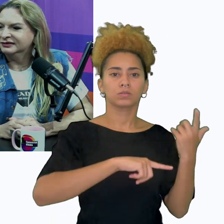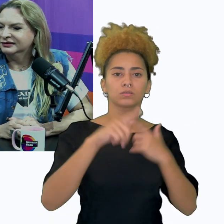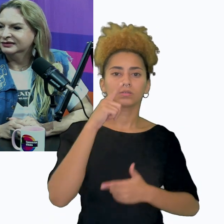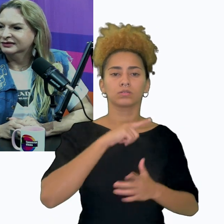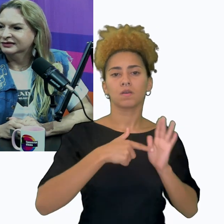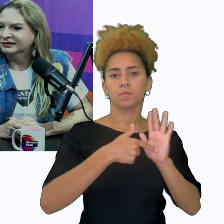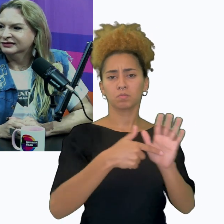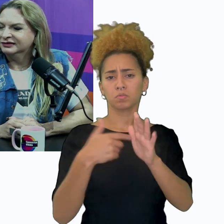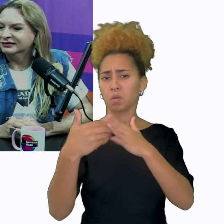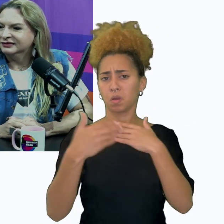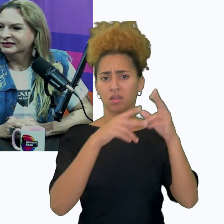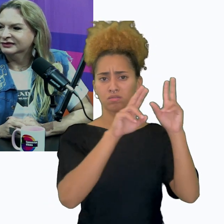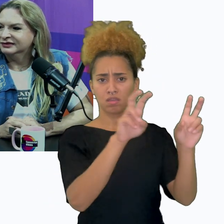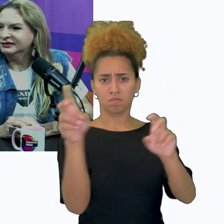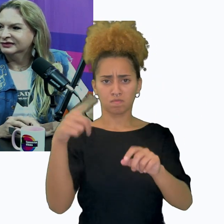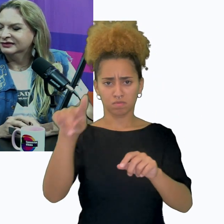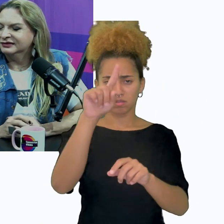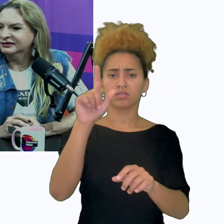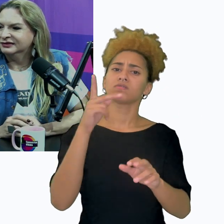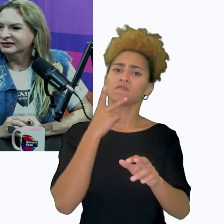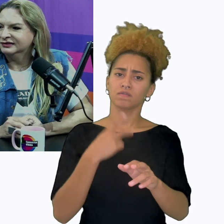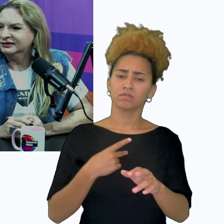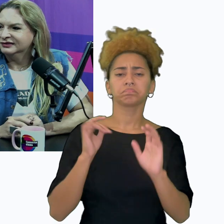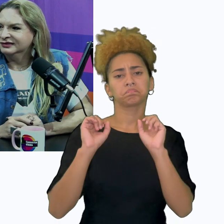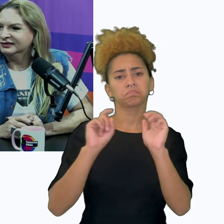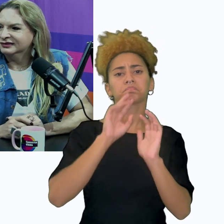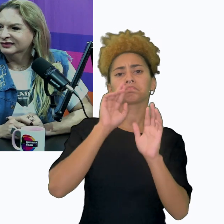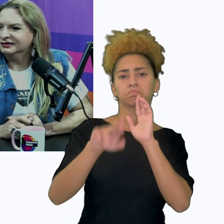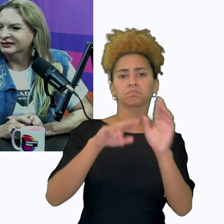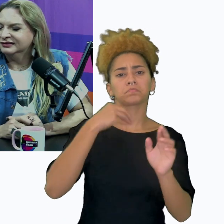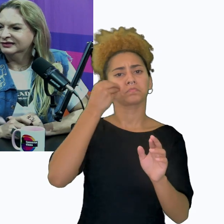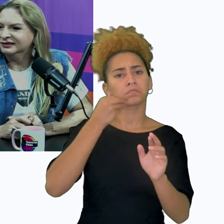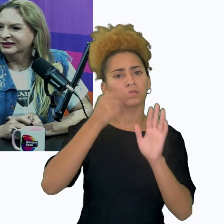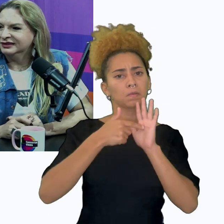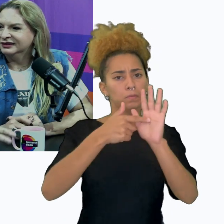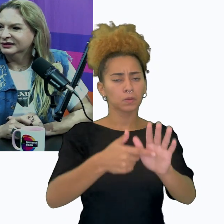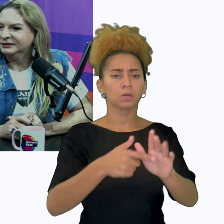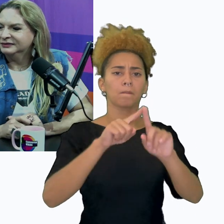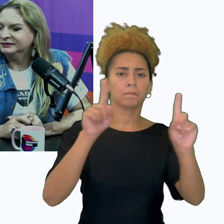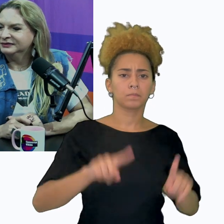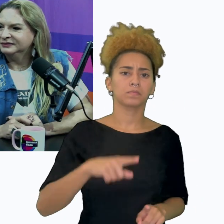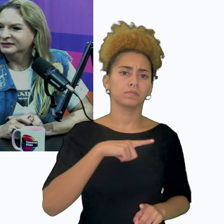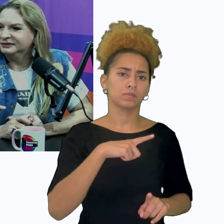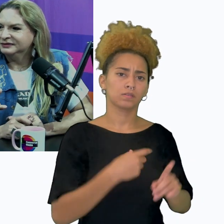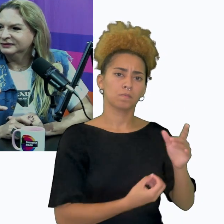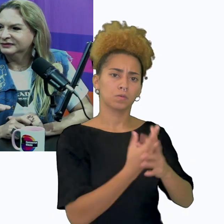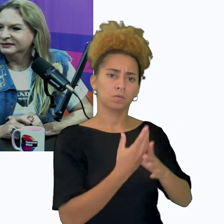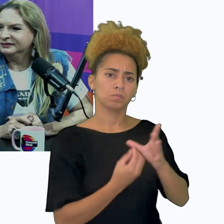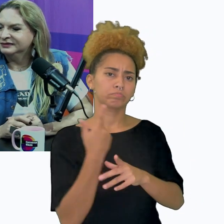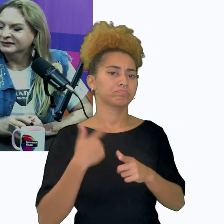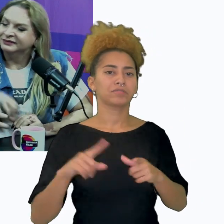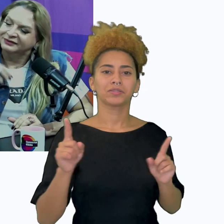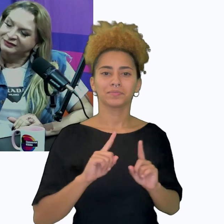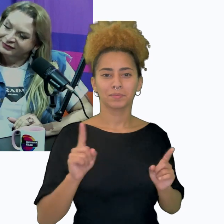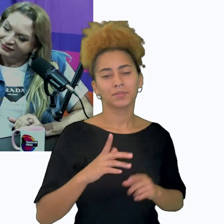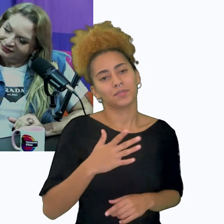consegui fazer. Eu posso falar com você qualquer assunto que você quiser fazer da minha vida, falar. Eu falo do que eu passei, do que eu vivi, meus projetos que eu tenho, né?